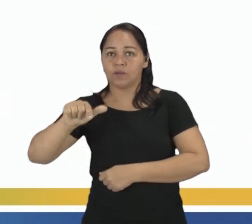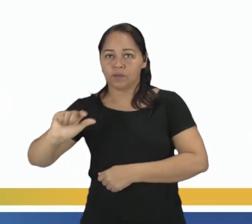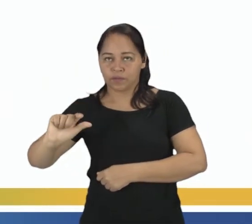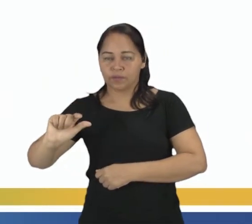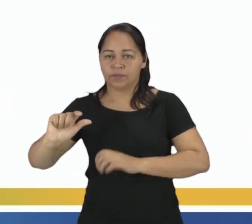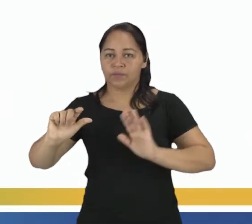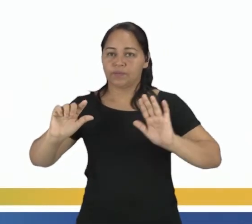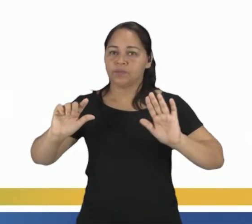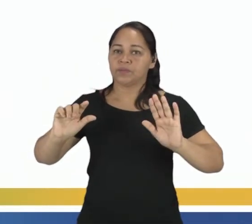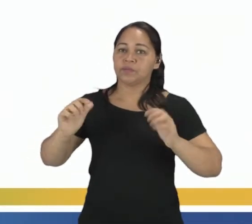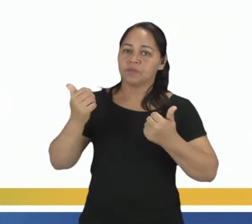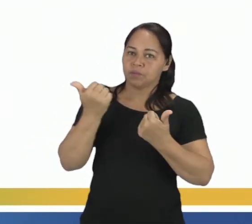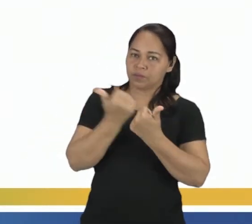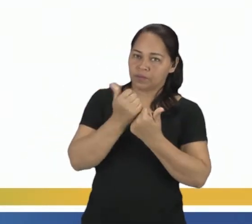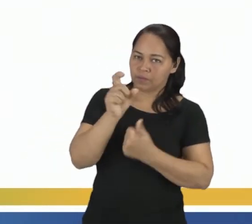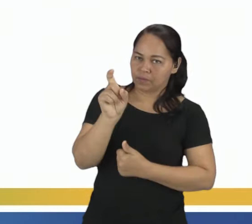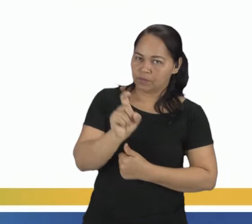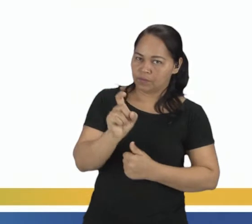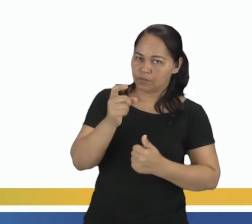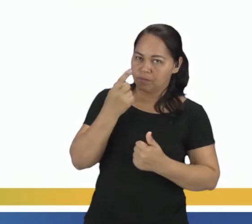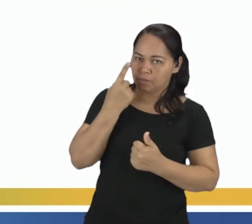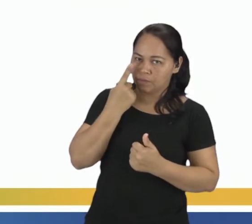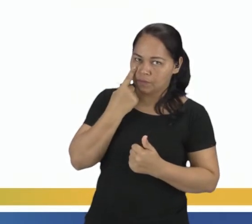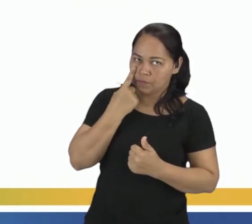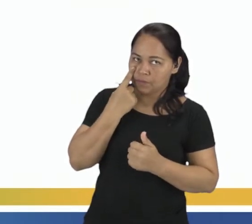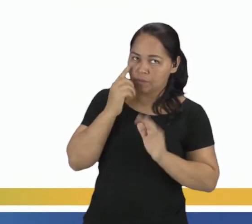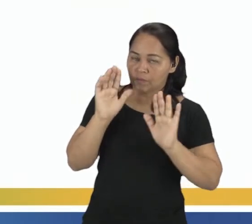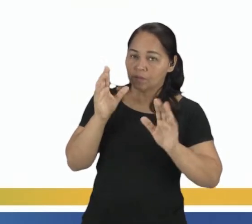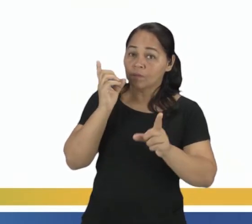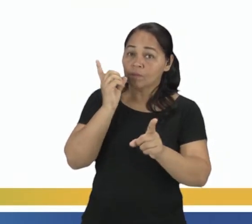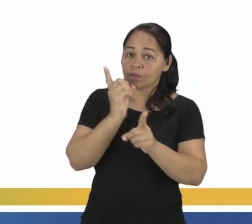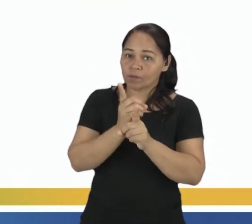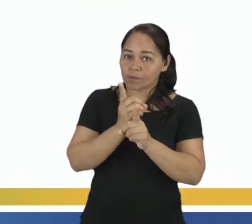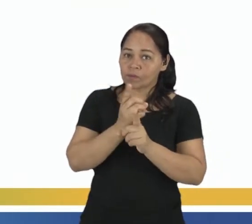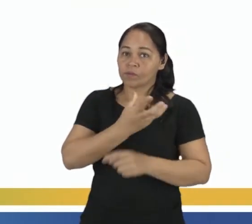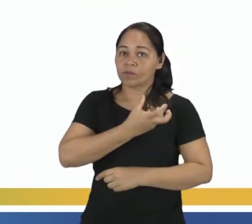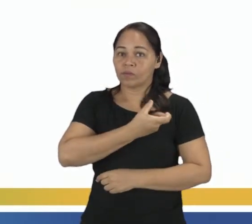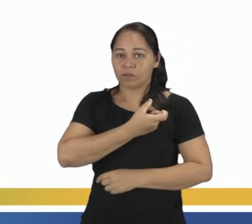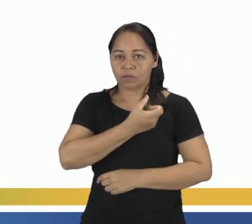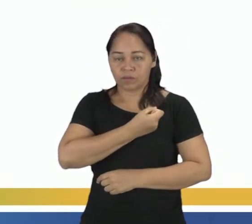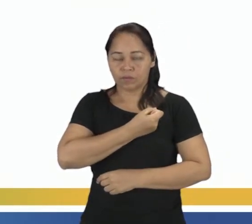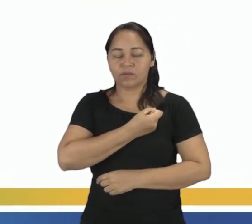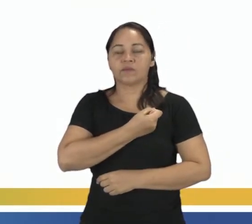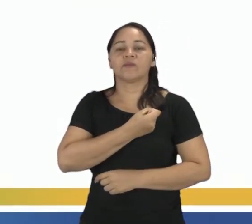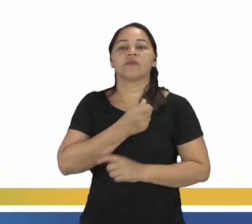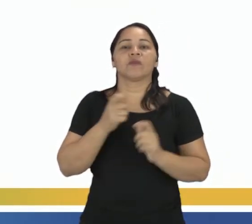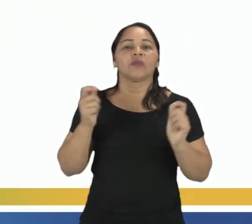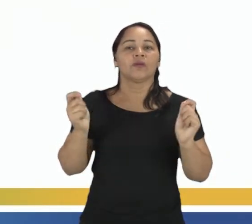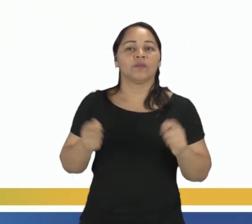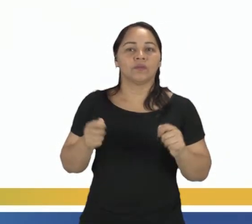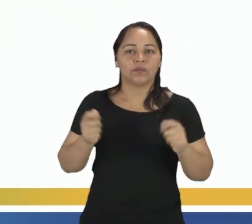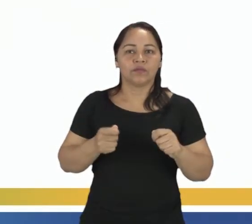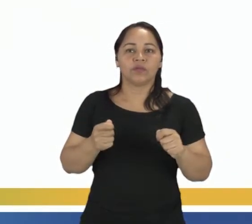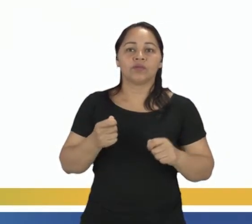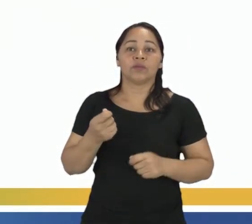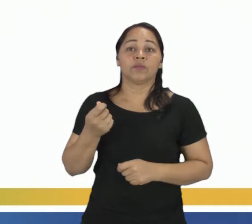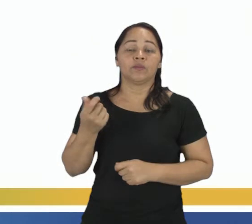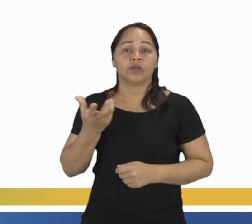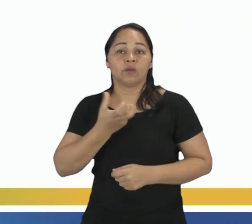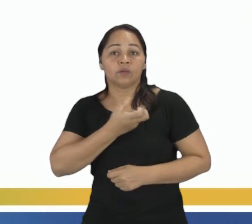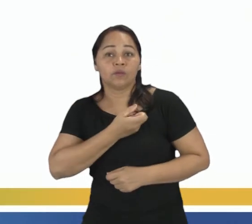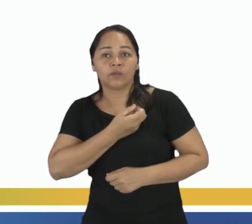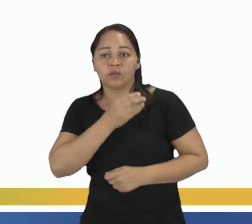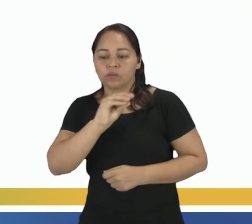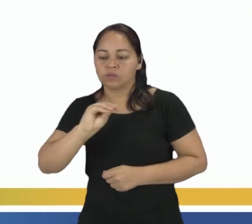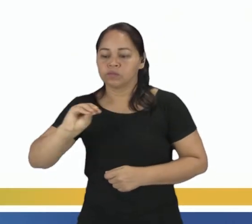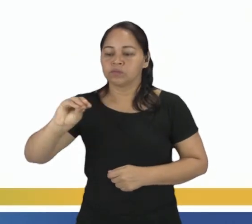tá? No lugar do x. Então, eu achando esse x do vértice aqui, você pode pegar o valor dele e substituir no lugar